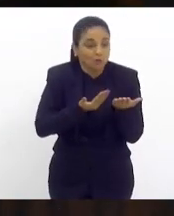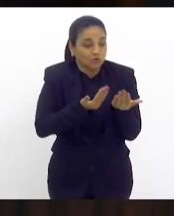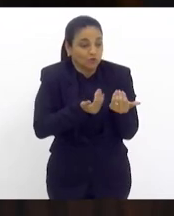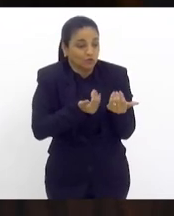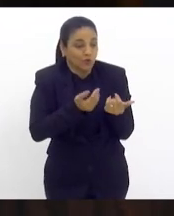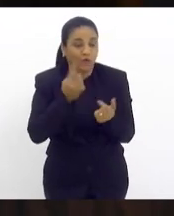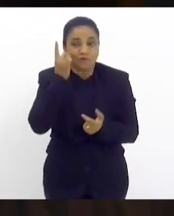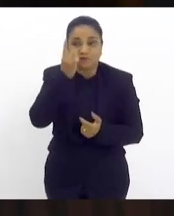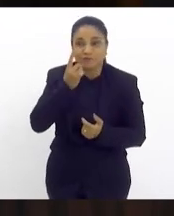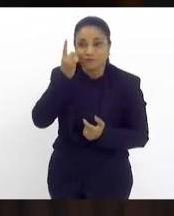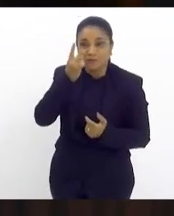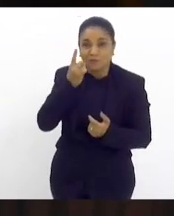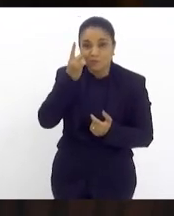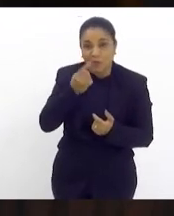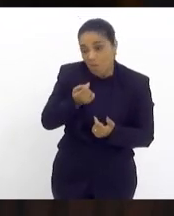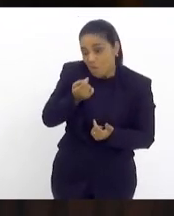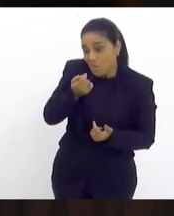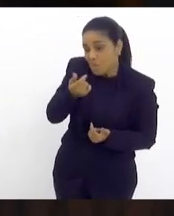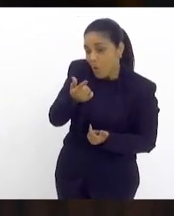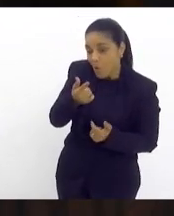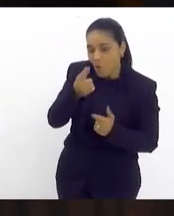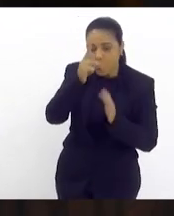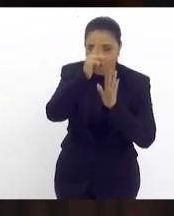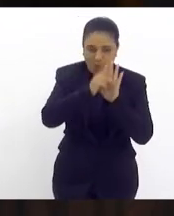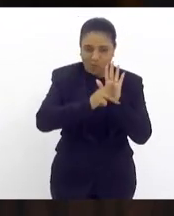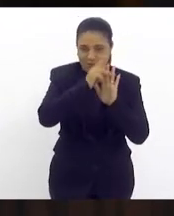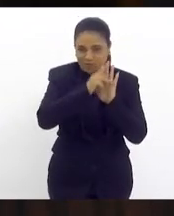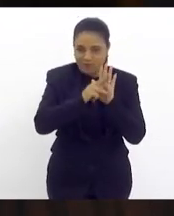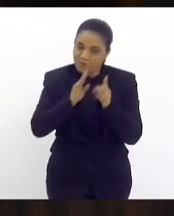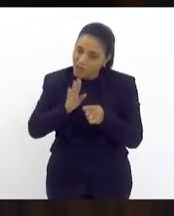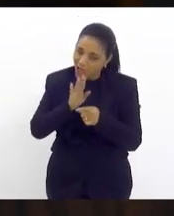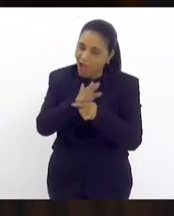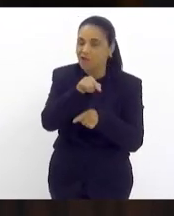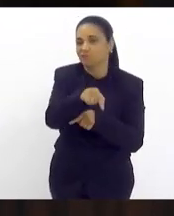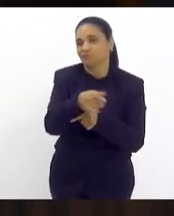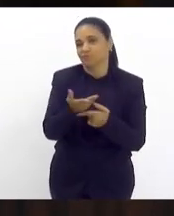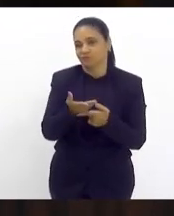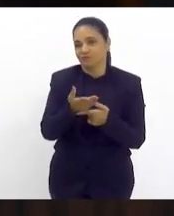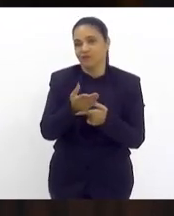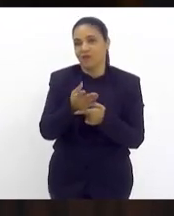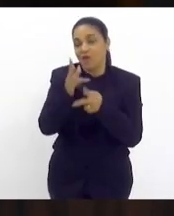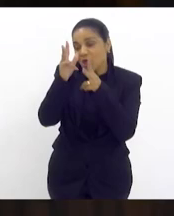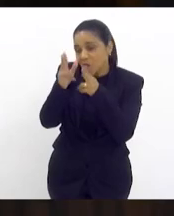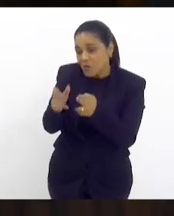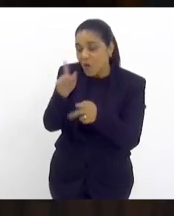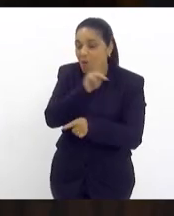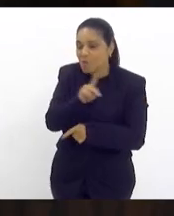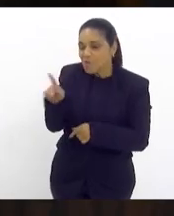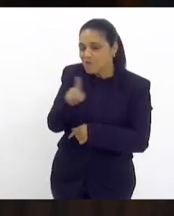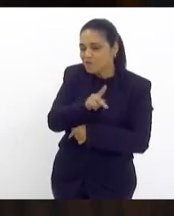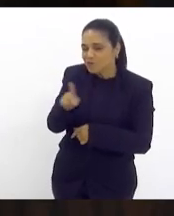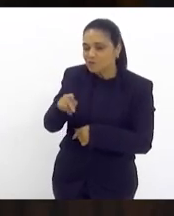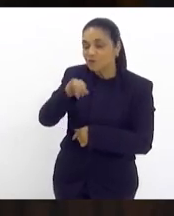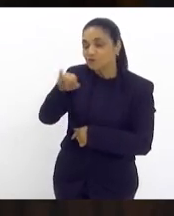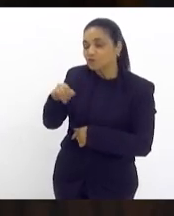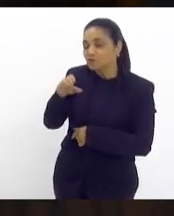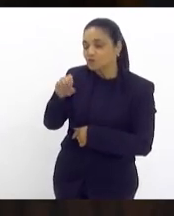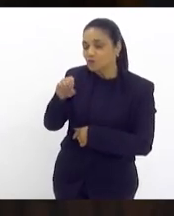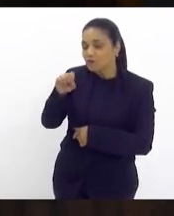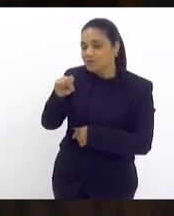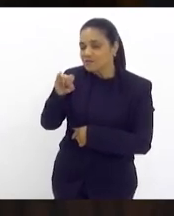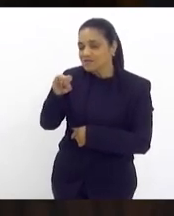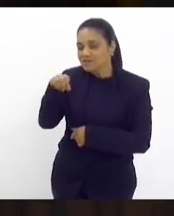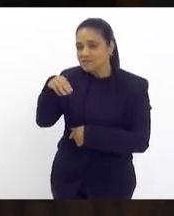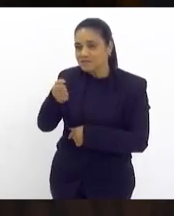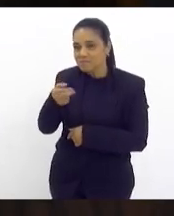deputados que tem poucos projetos como o nosso Deputado Professor Josimar como